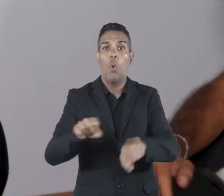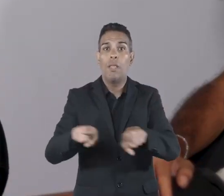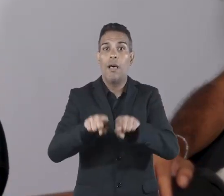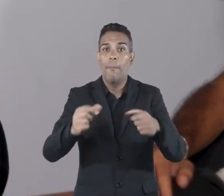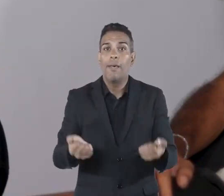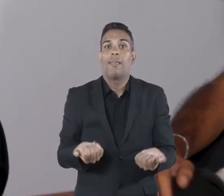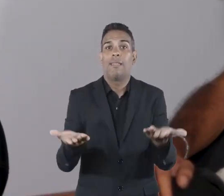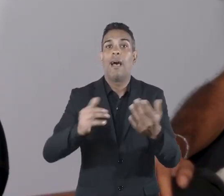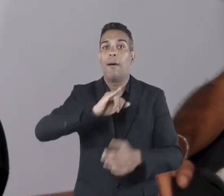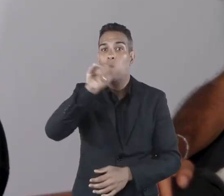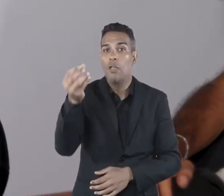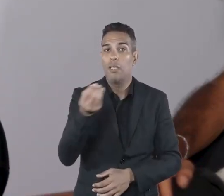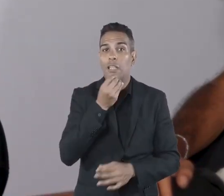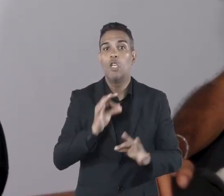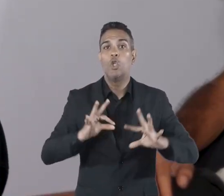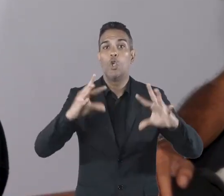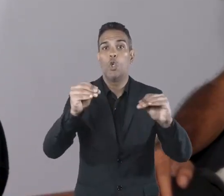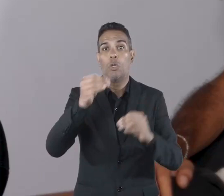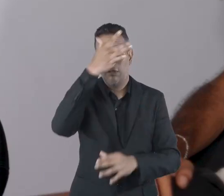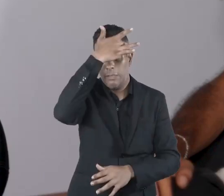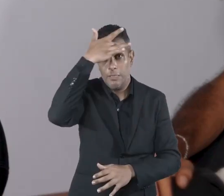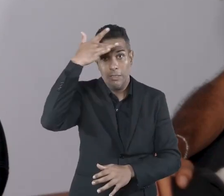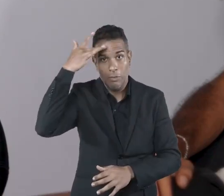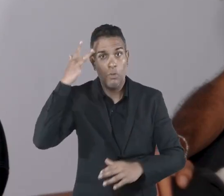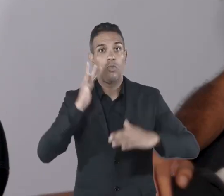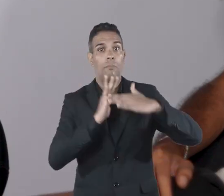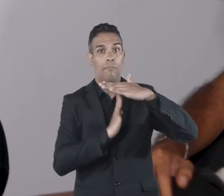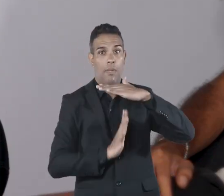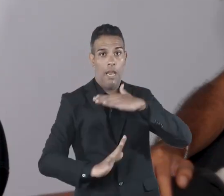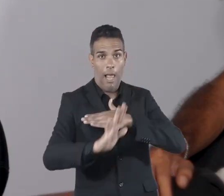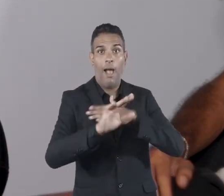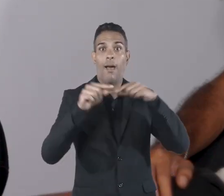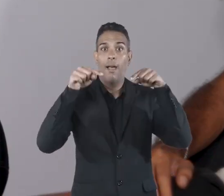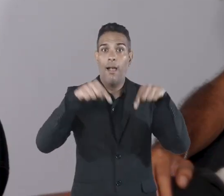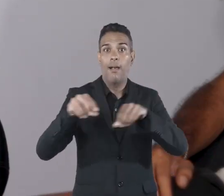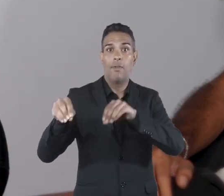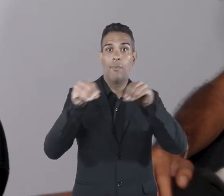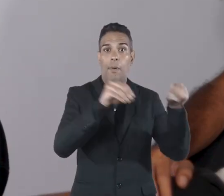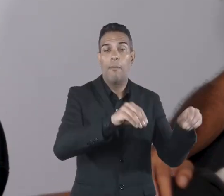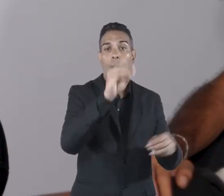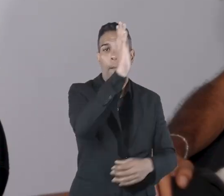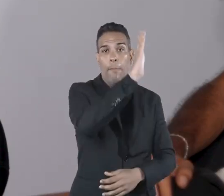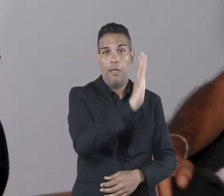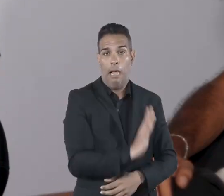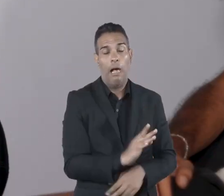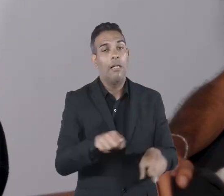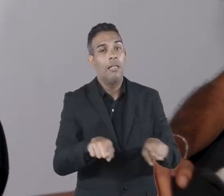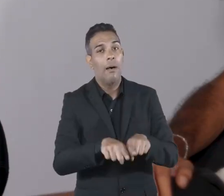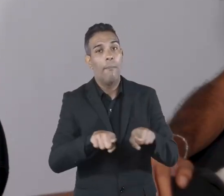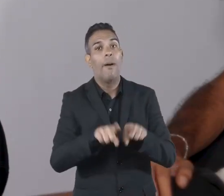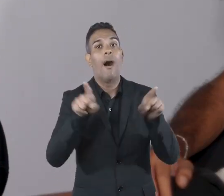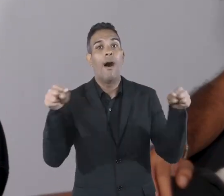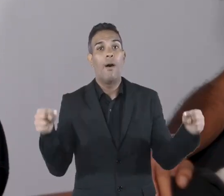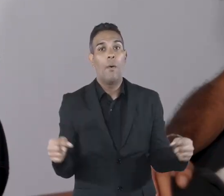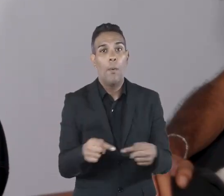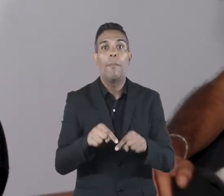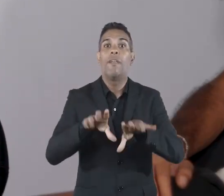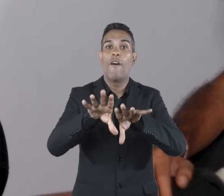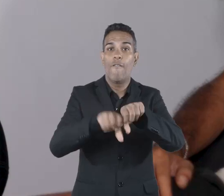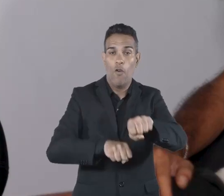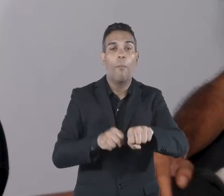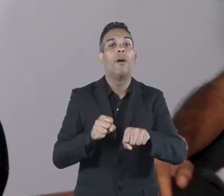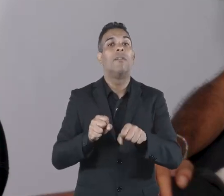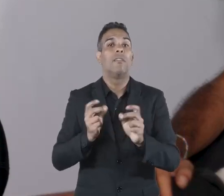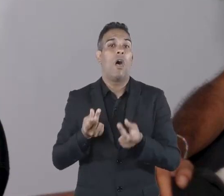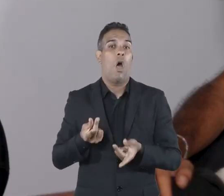nessa formação e a gente também tem algo que nos alegra muito, que nos anima muito no Núcleo de Educação e Cultura, no Abraço